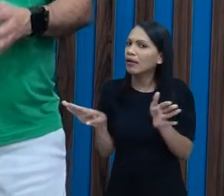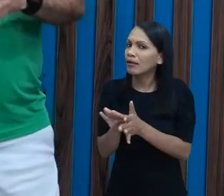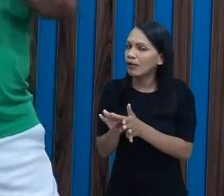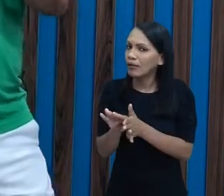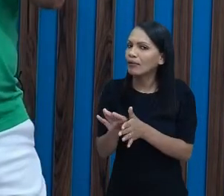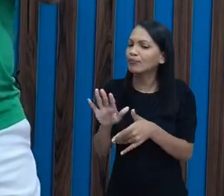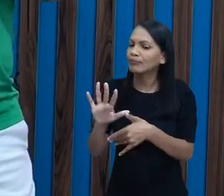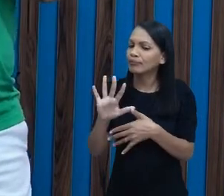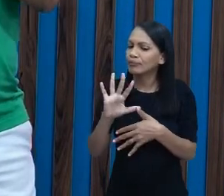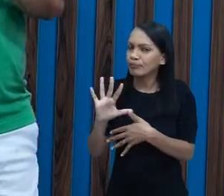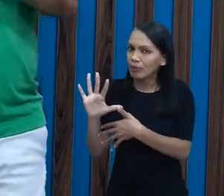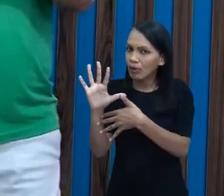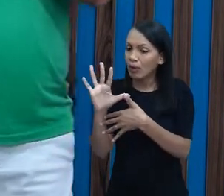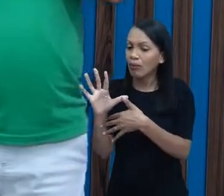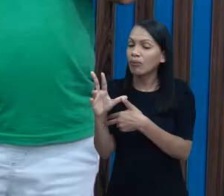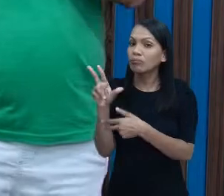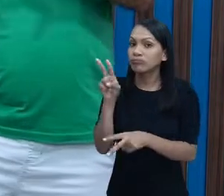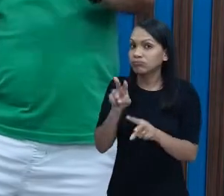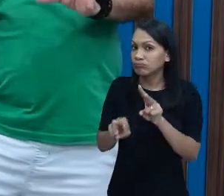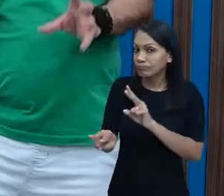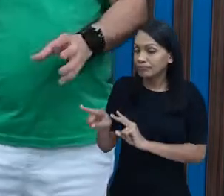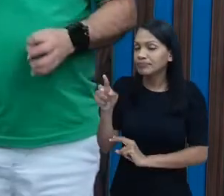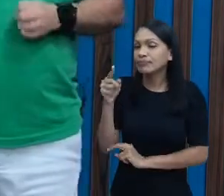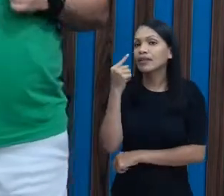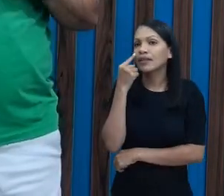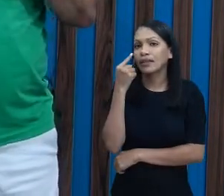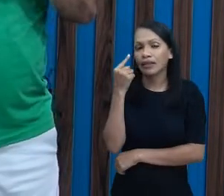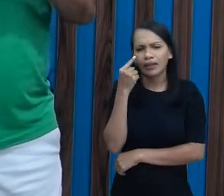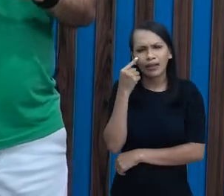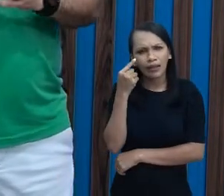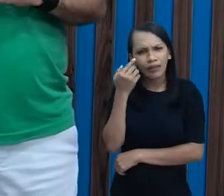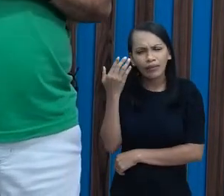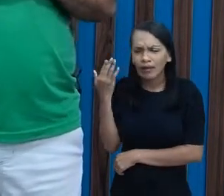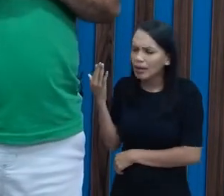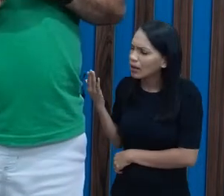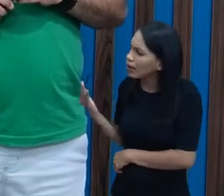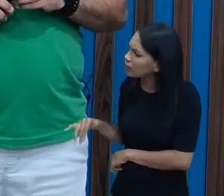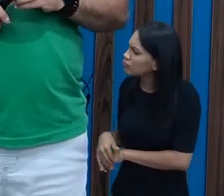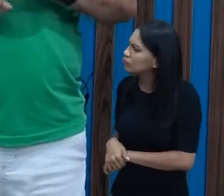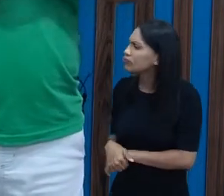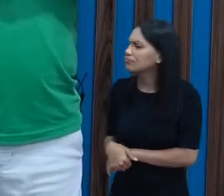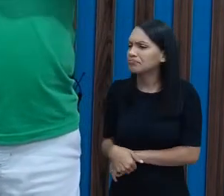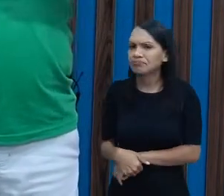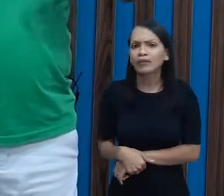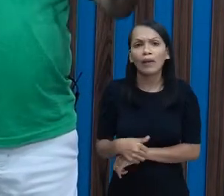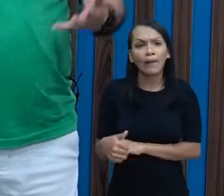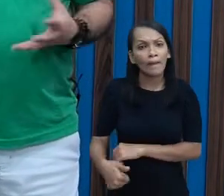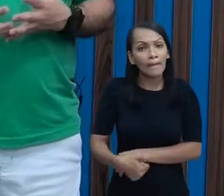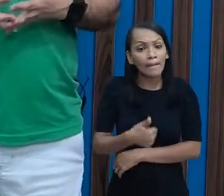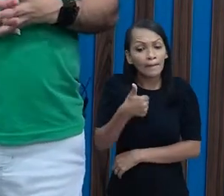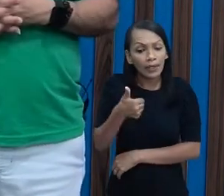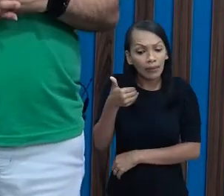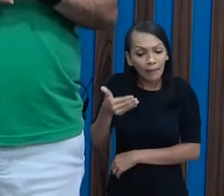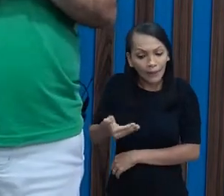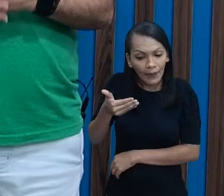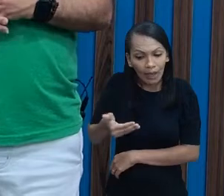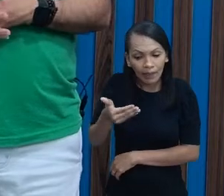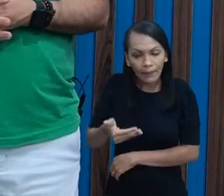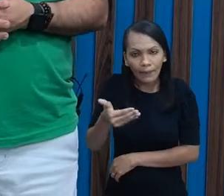americano. Então, observe que a gente vai ter, a partir daí, um primeiro processo